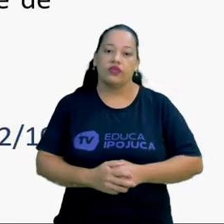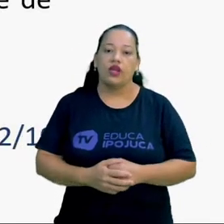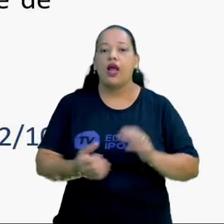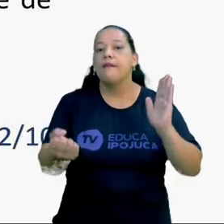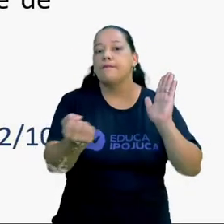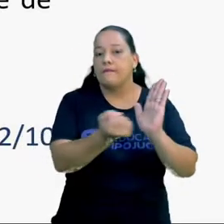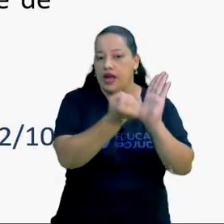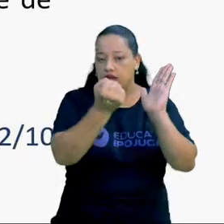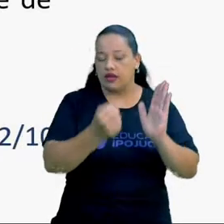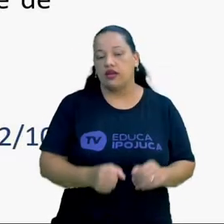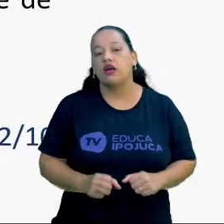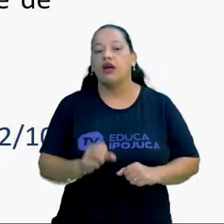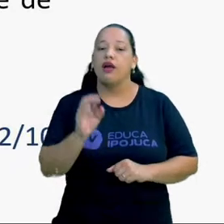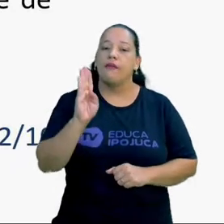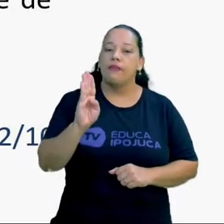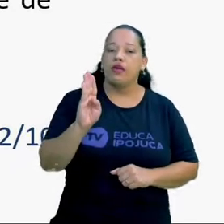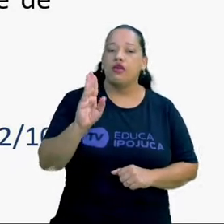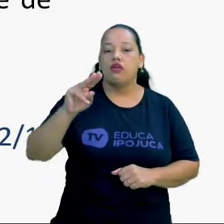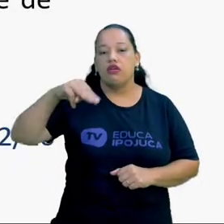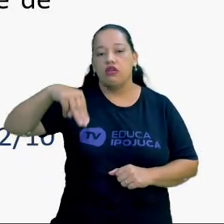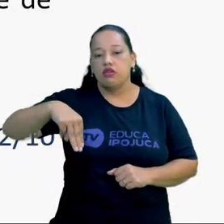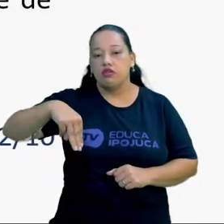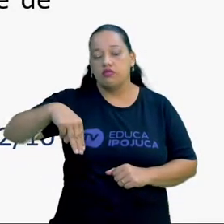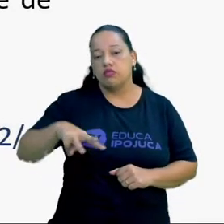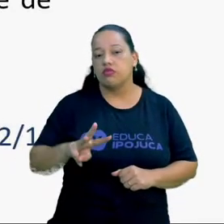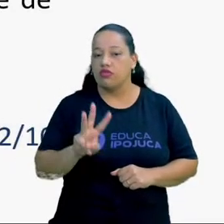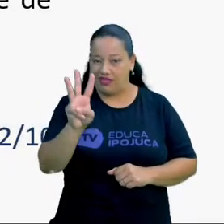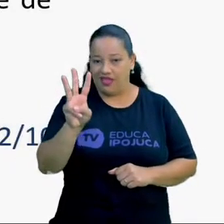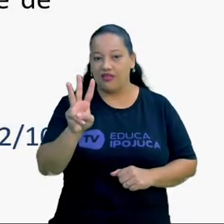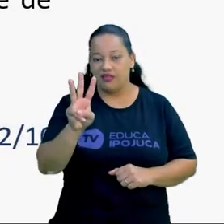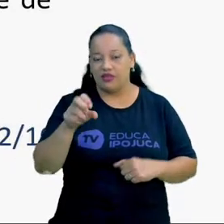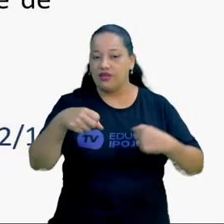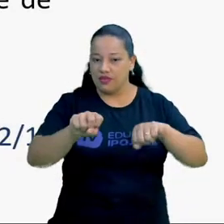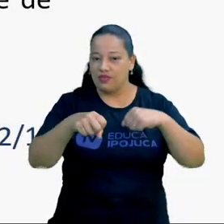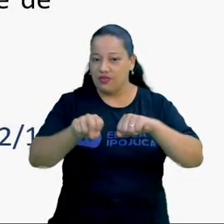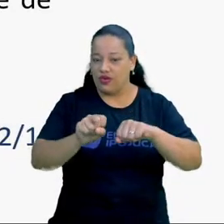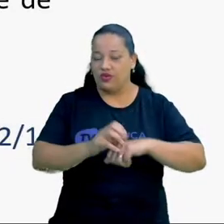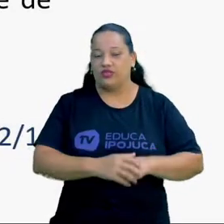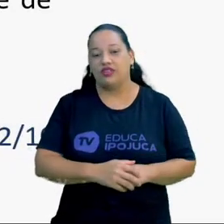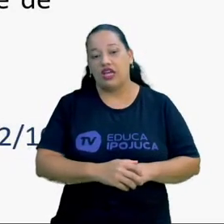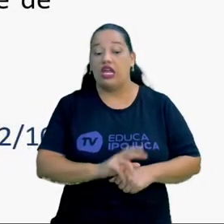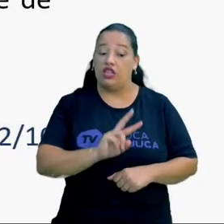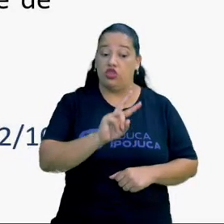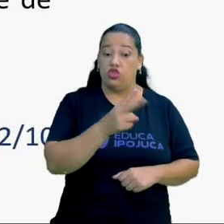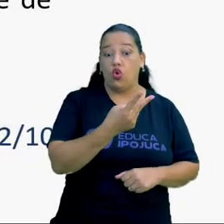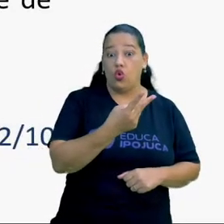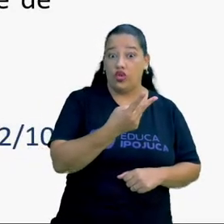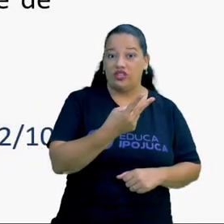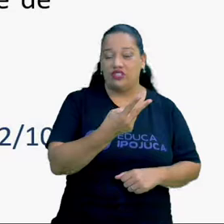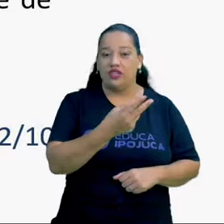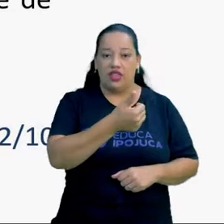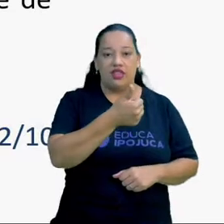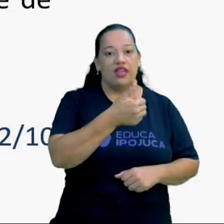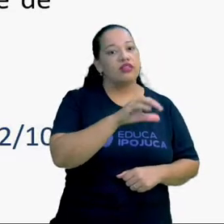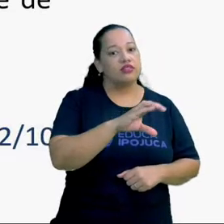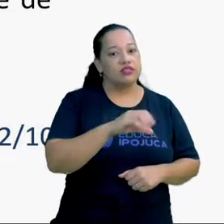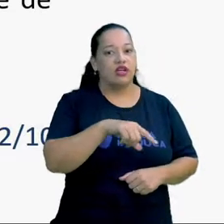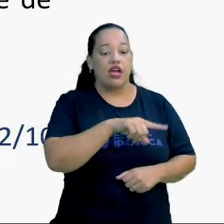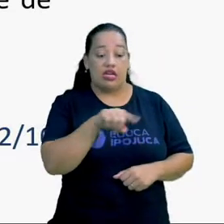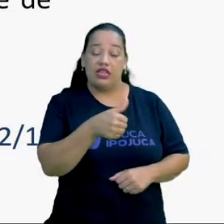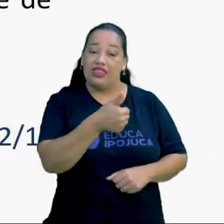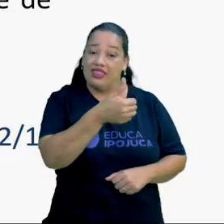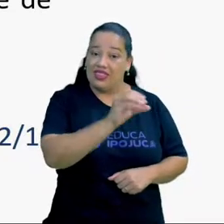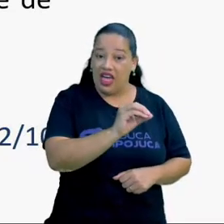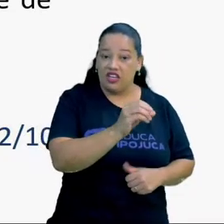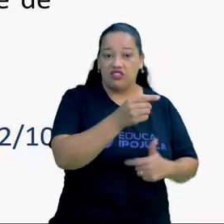marca BMW, ela tem uma frequência de 2 em 10, ou seja, 2